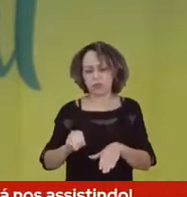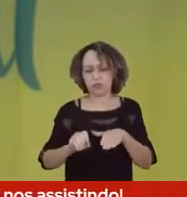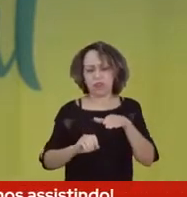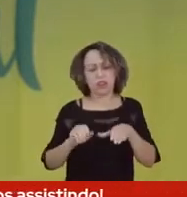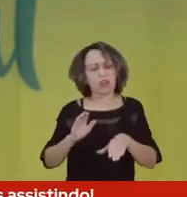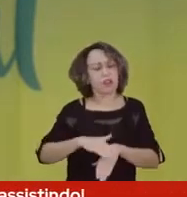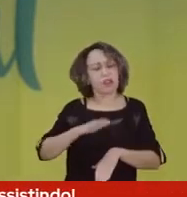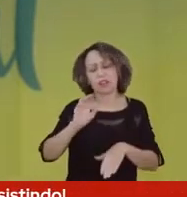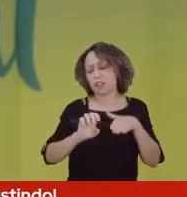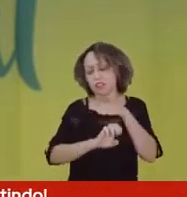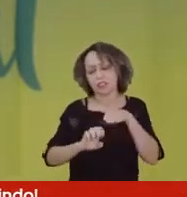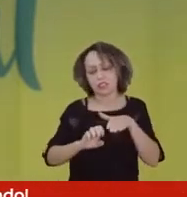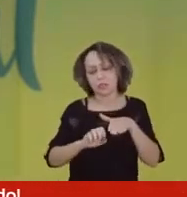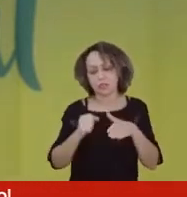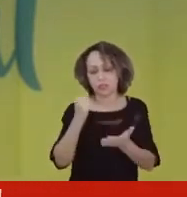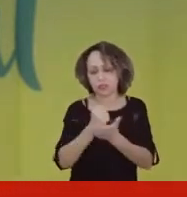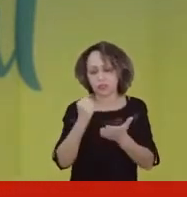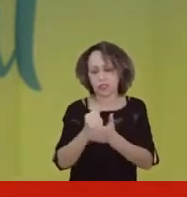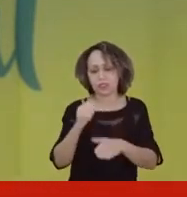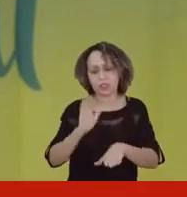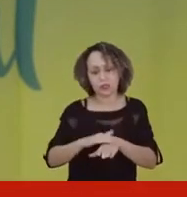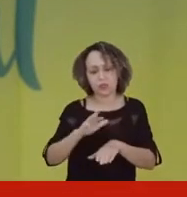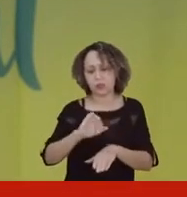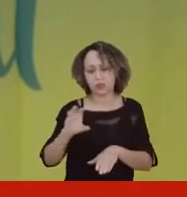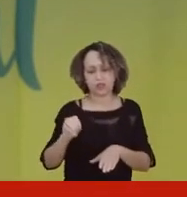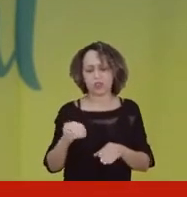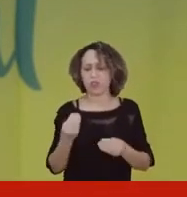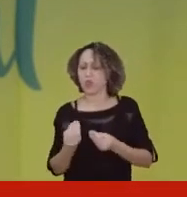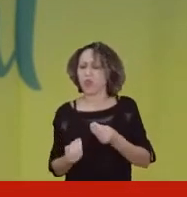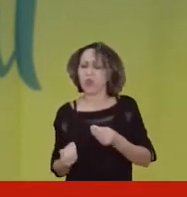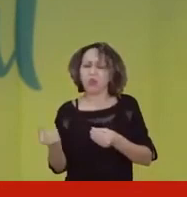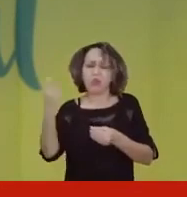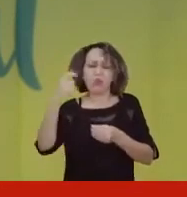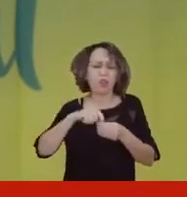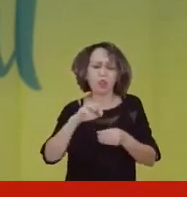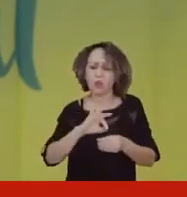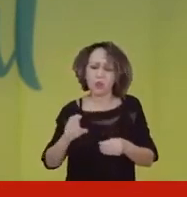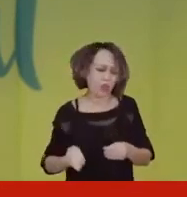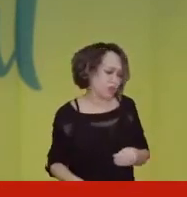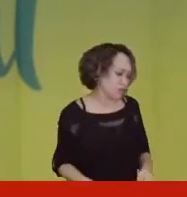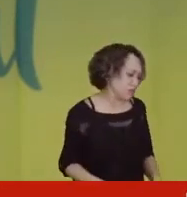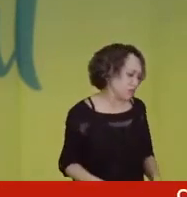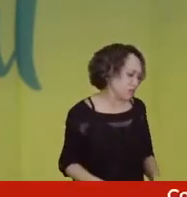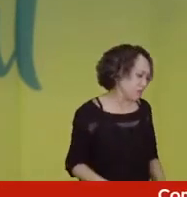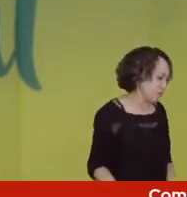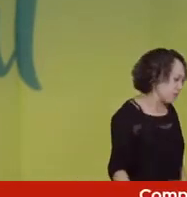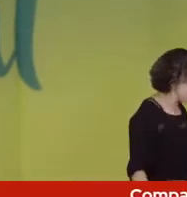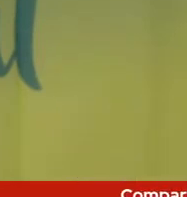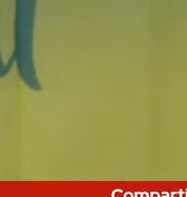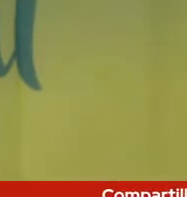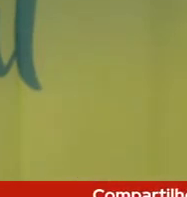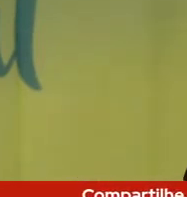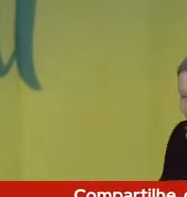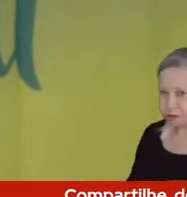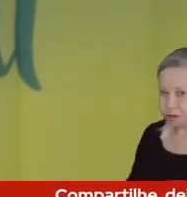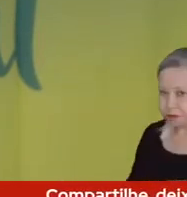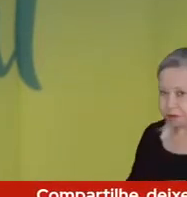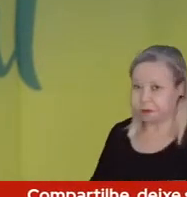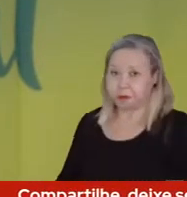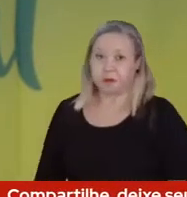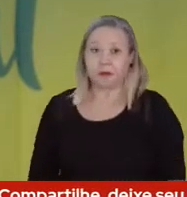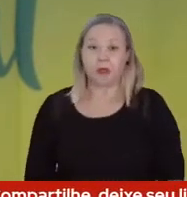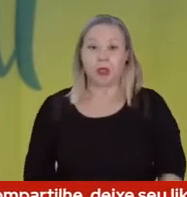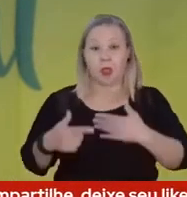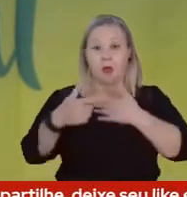Lula. Não tem como reerguer o Rio economicamente se nós não debatemos o papel estratégico da Petrobras enquanto interesse